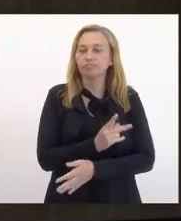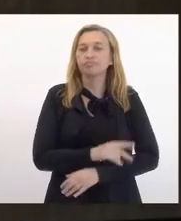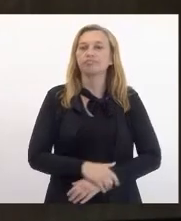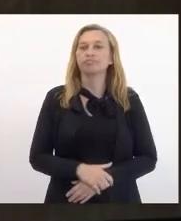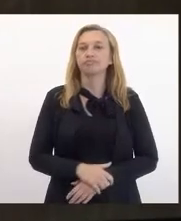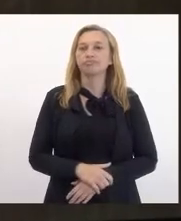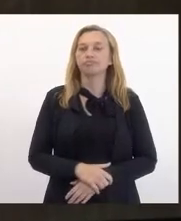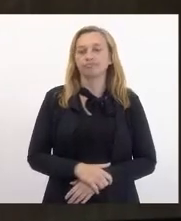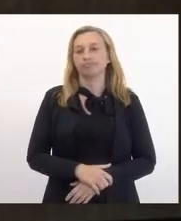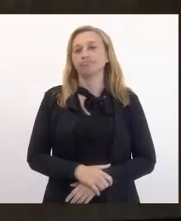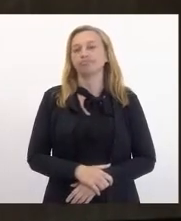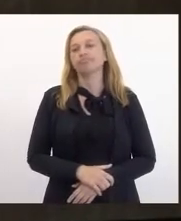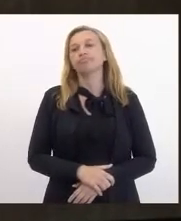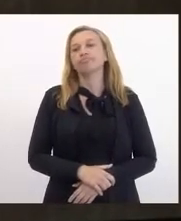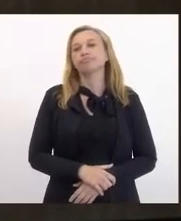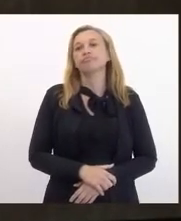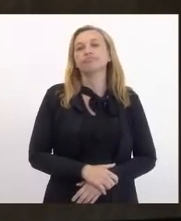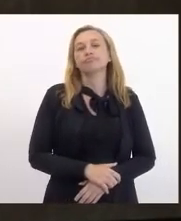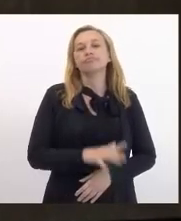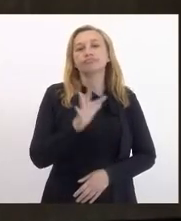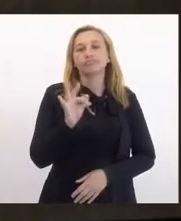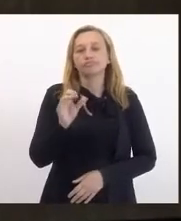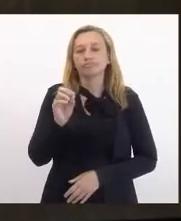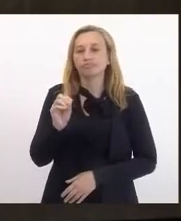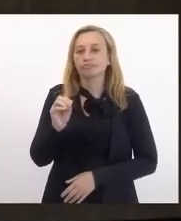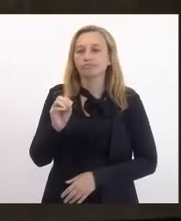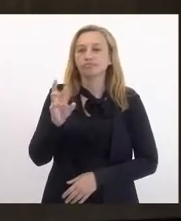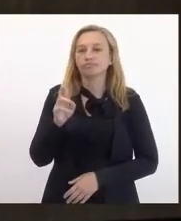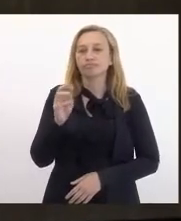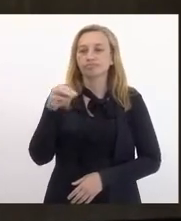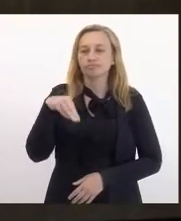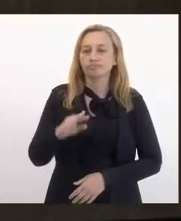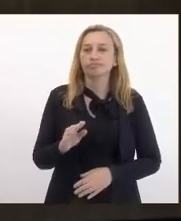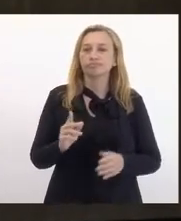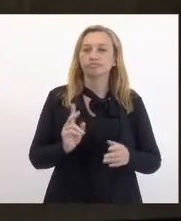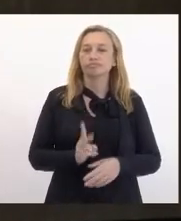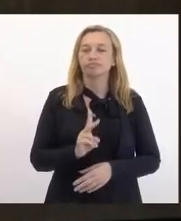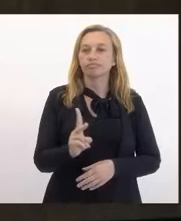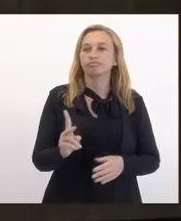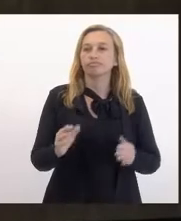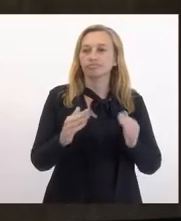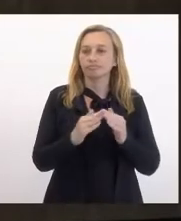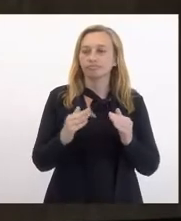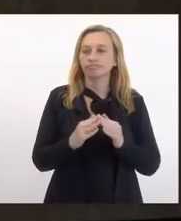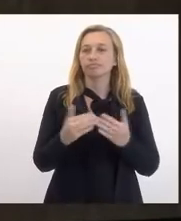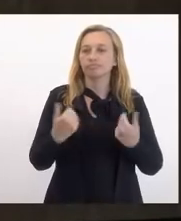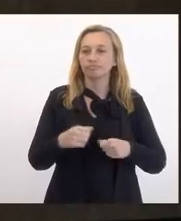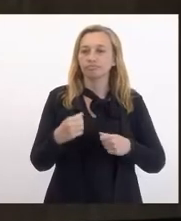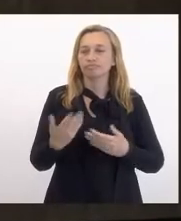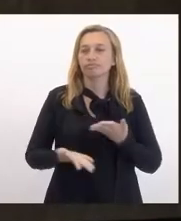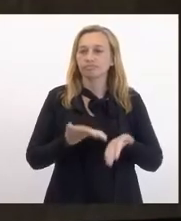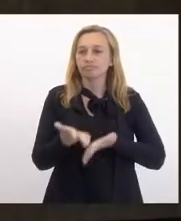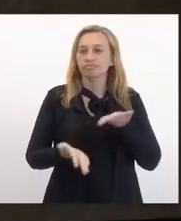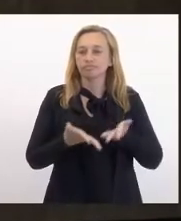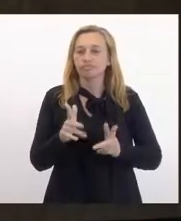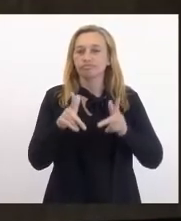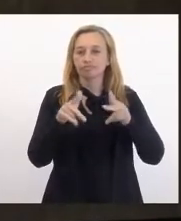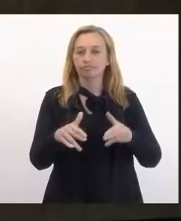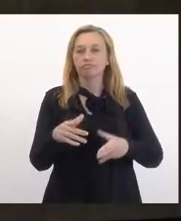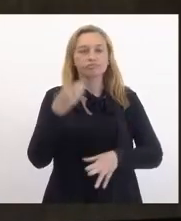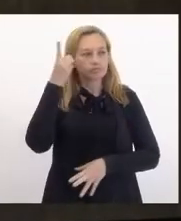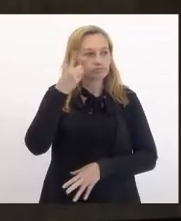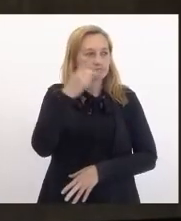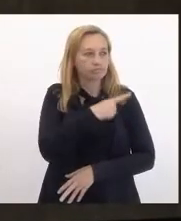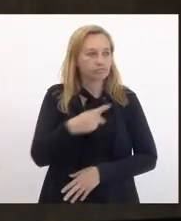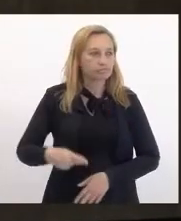da Assembleia Legislativa, toda a programação do nosso fórum, que é uma instância permanente desta Casa e, como tal, deve ser tratada, como tem assim feito o deputado presidente